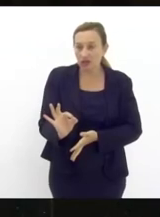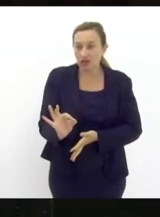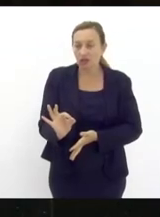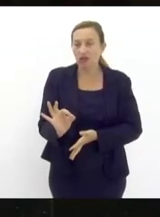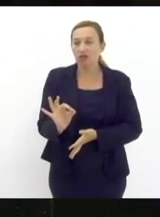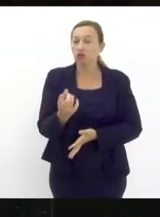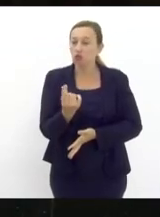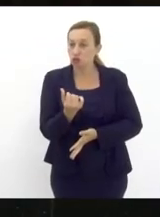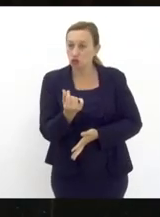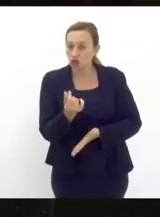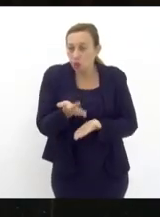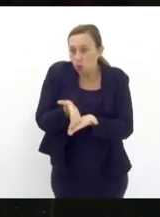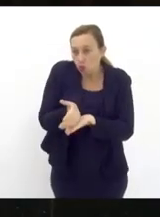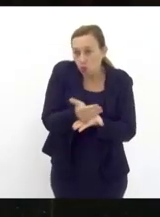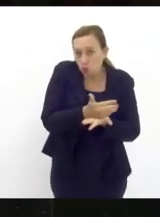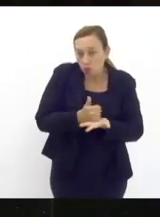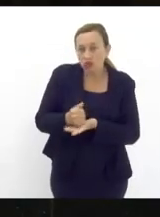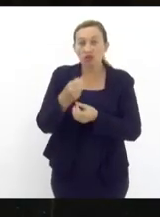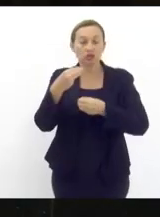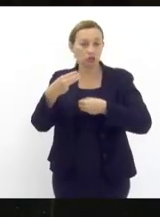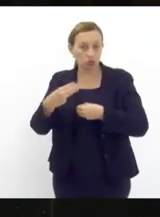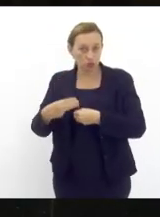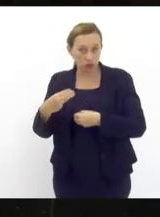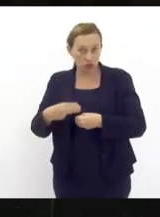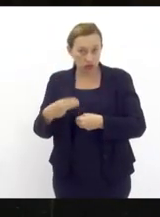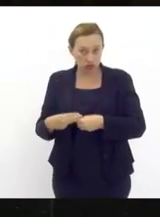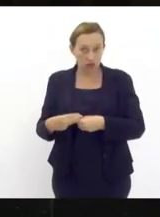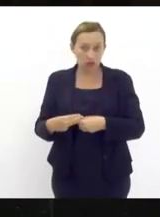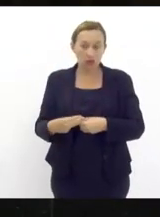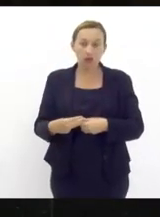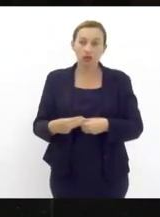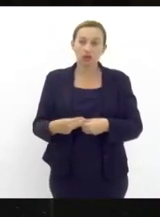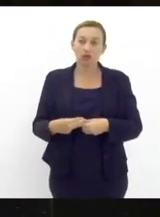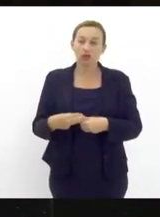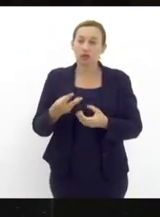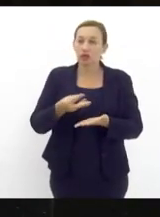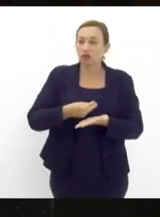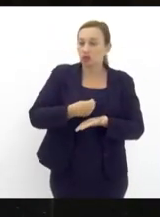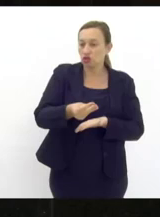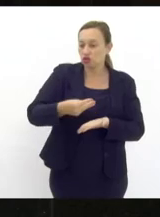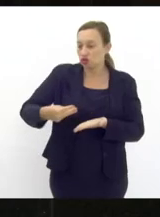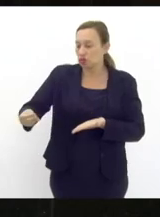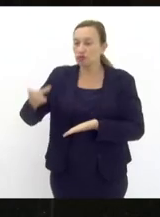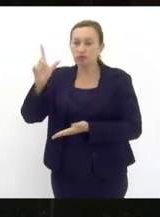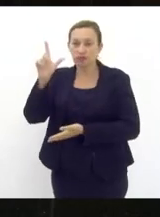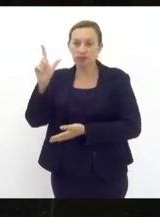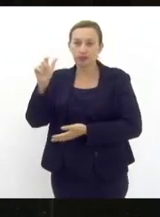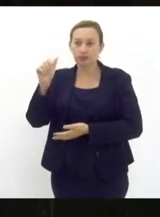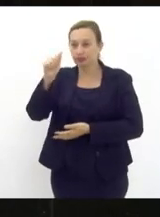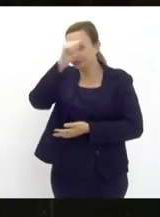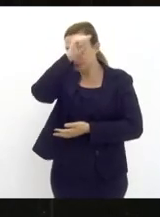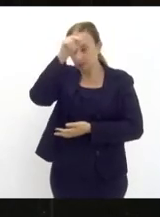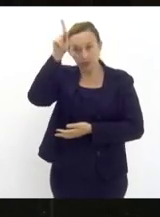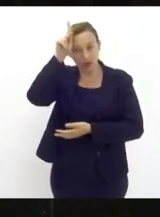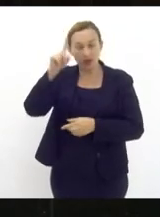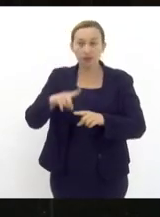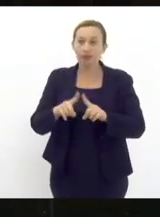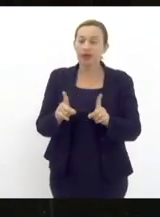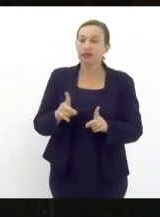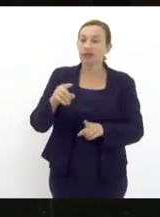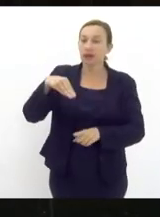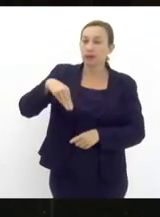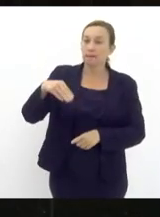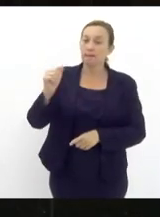bruta arrecadada no município pela concessão é repassadas prefeituras mas no caso de Magé por exemplo